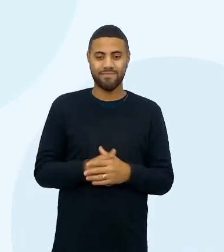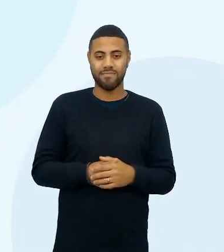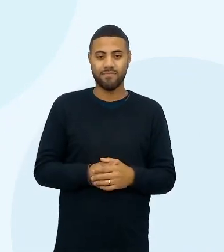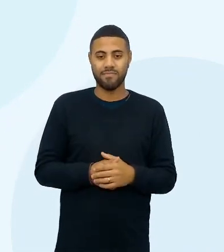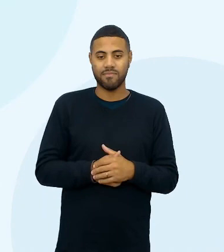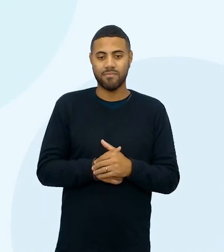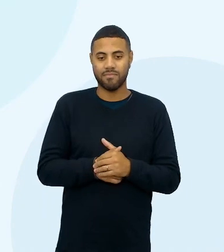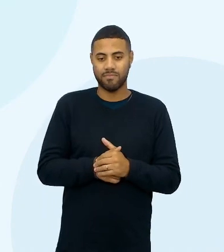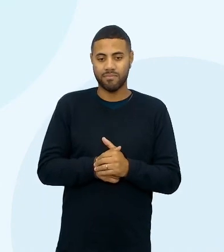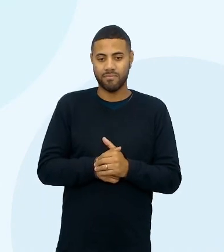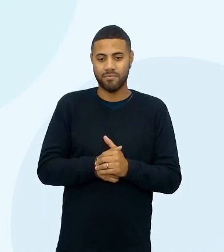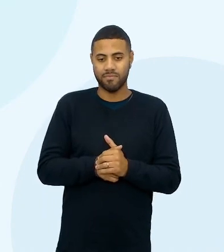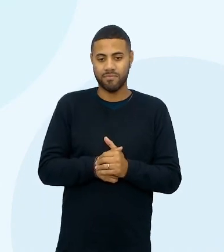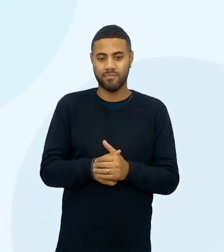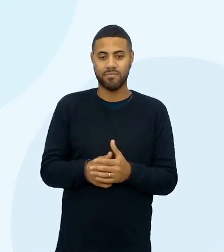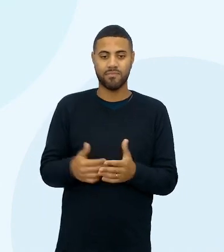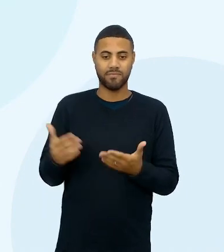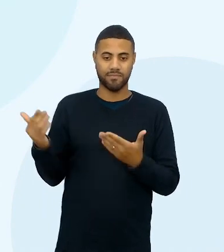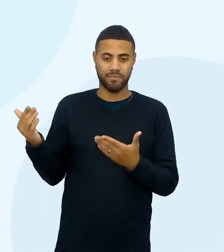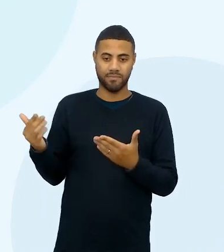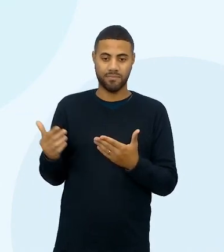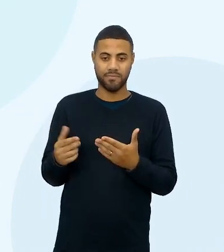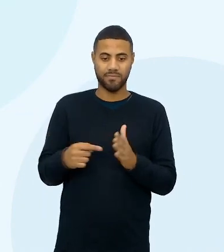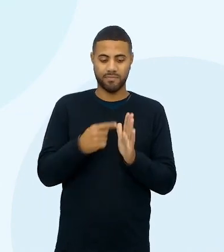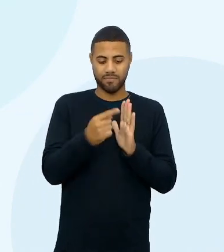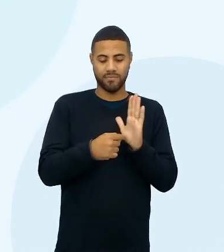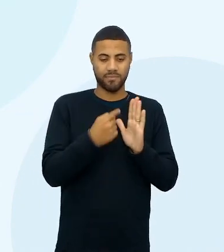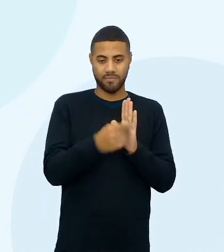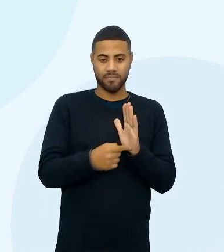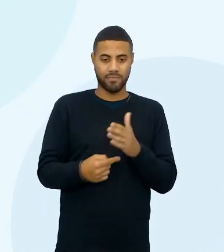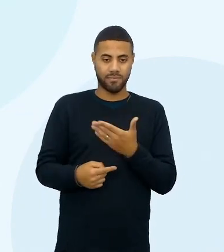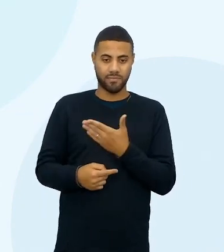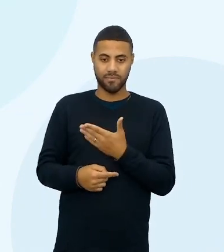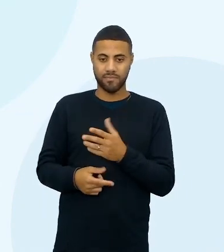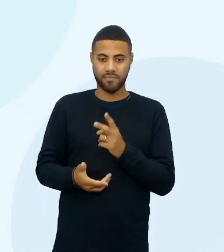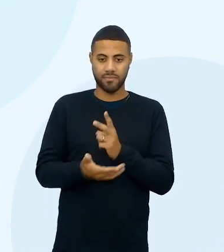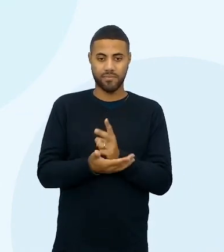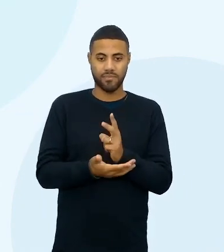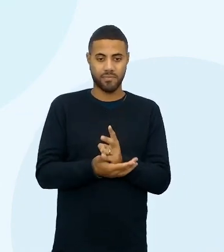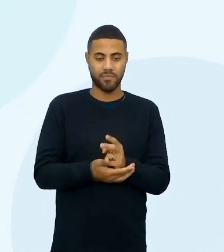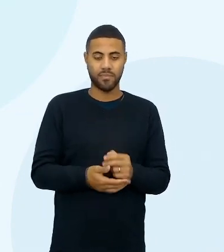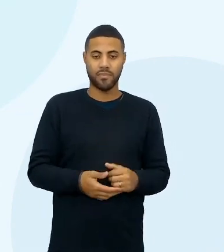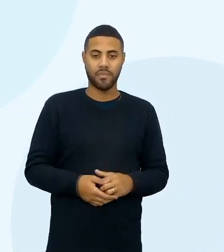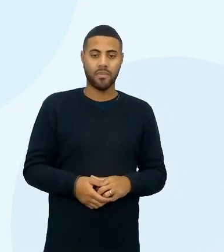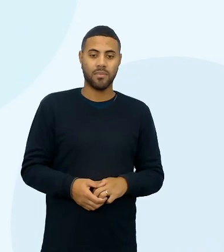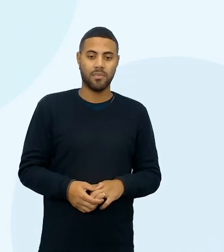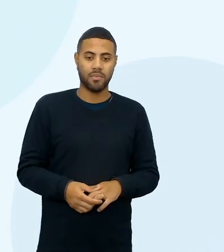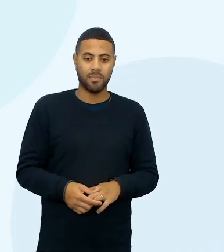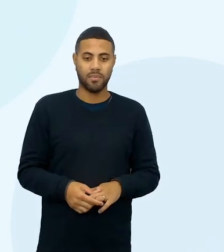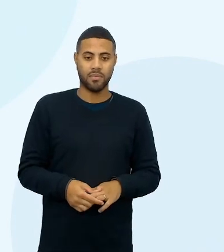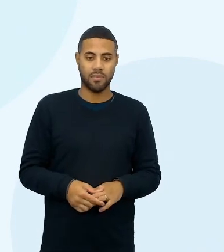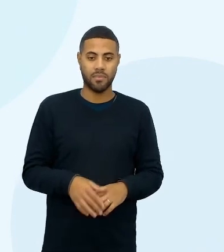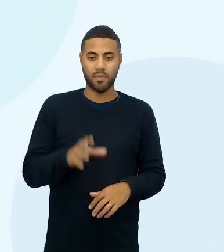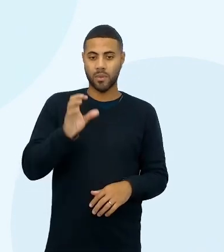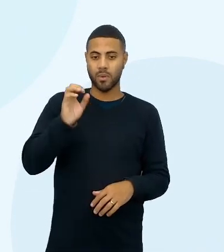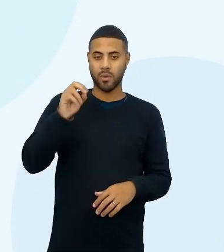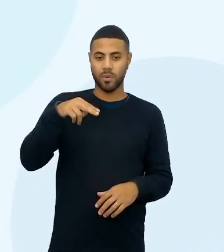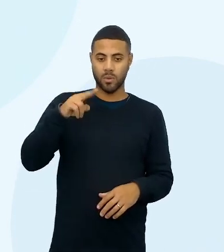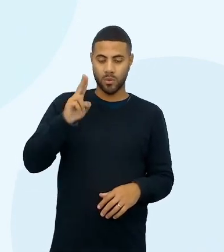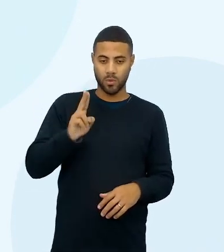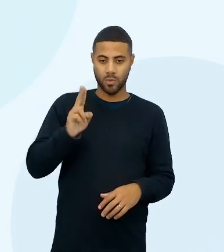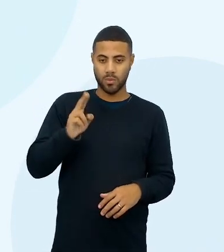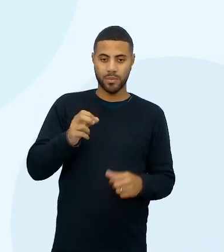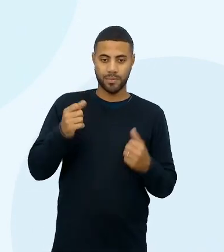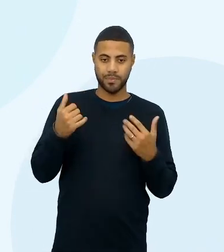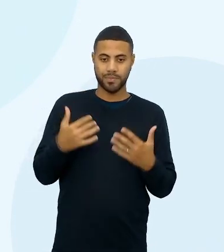Esse símbolo aí do reciclado, né? Ele foi aí instaurado pela ONU, se não